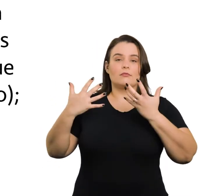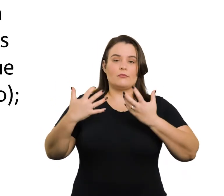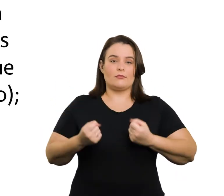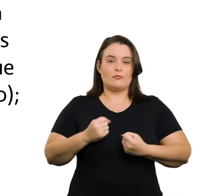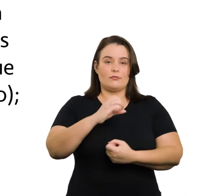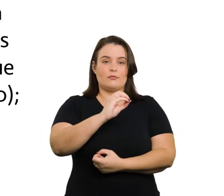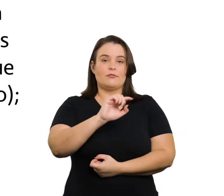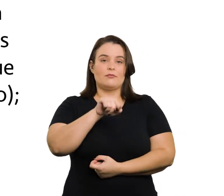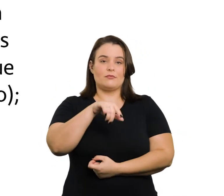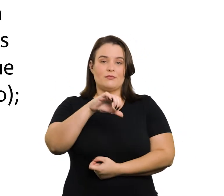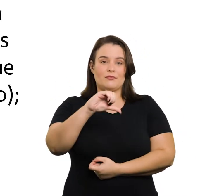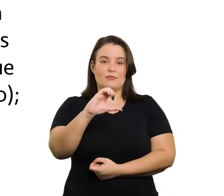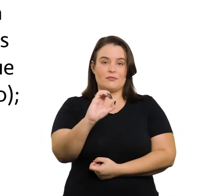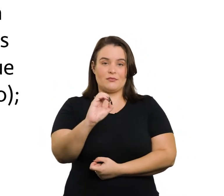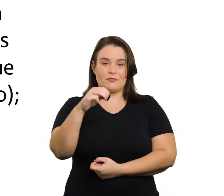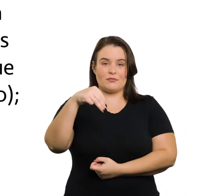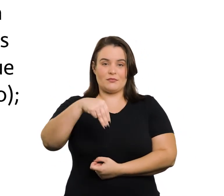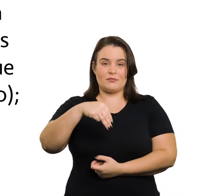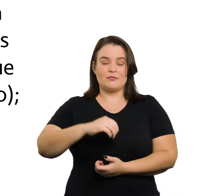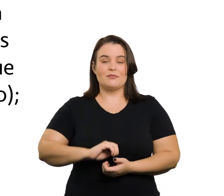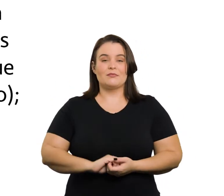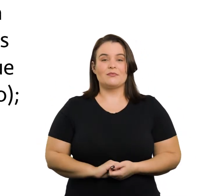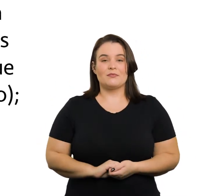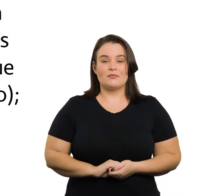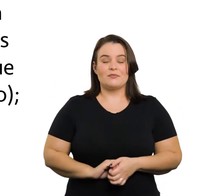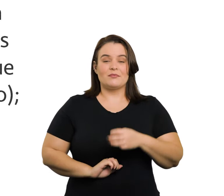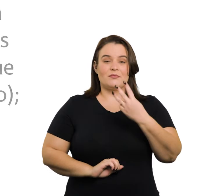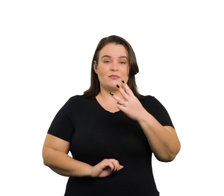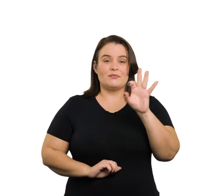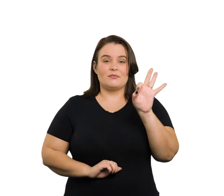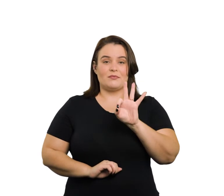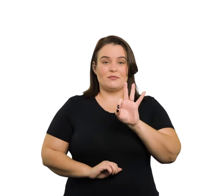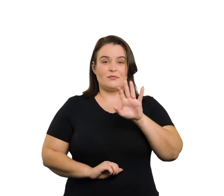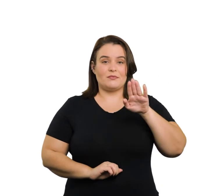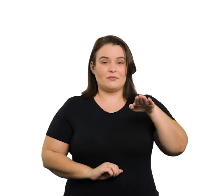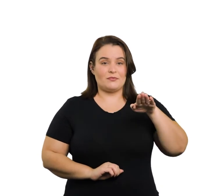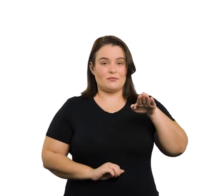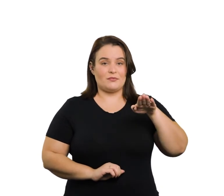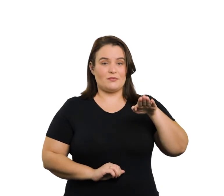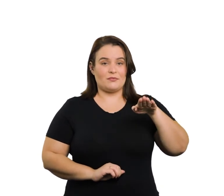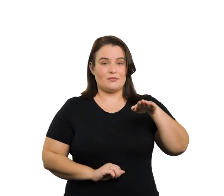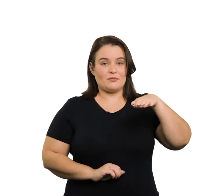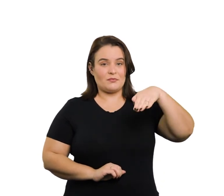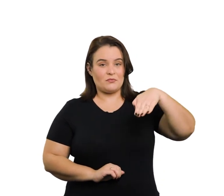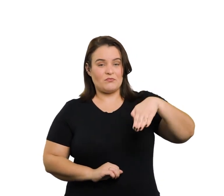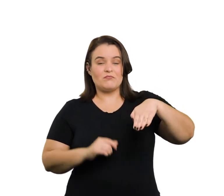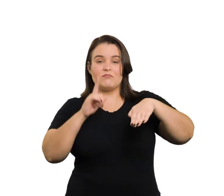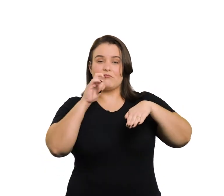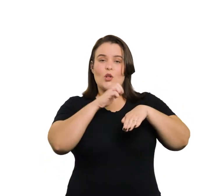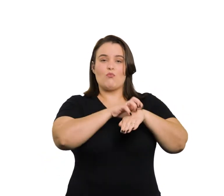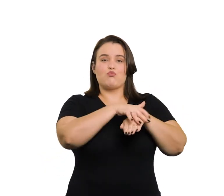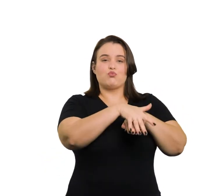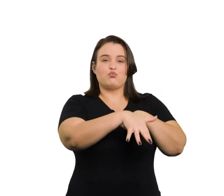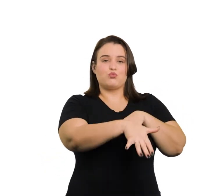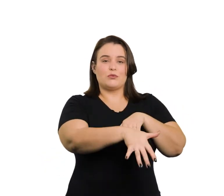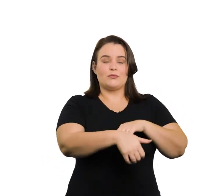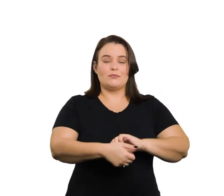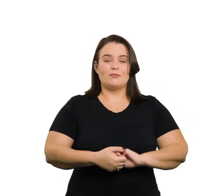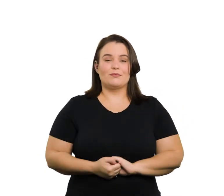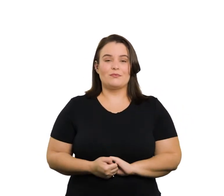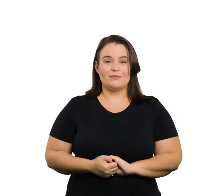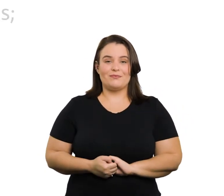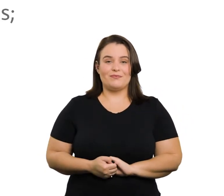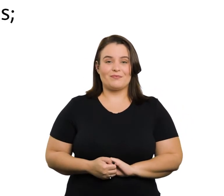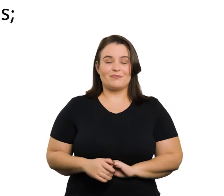justificado, admite-se 0,90 metro. 3% de declividade para o escoamento de